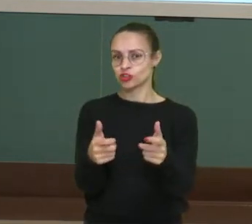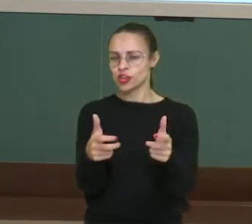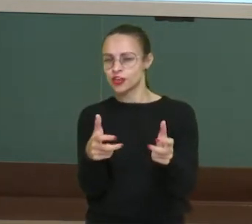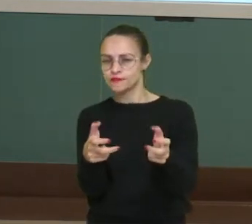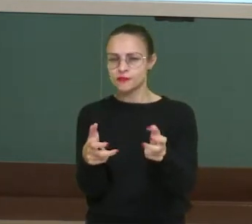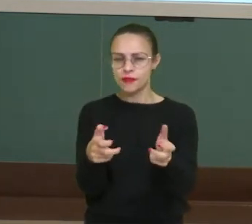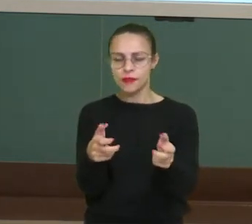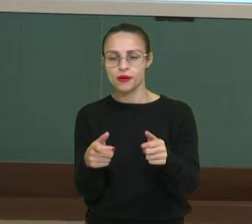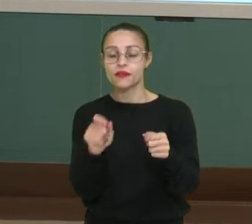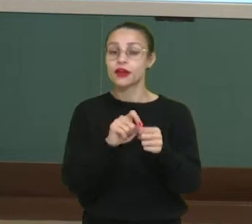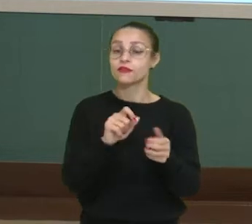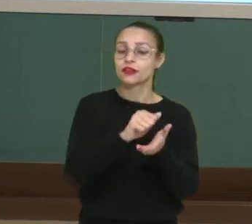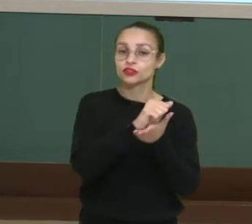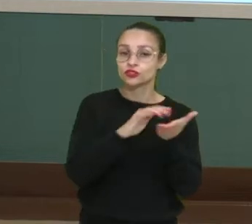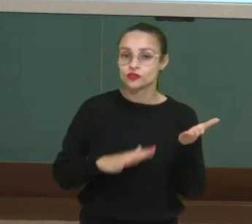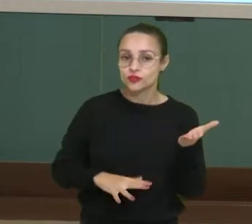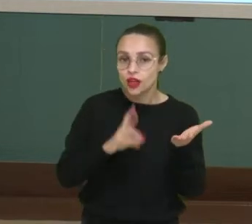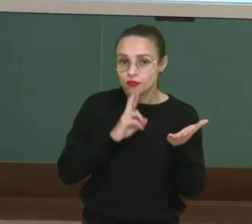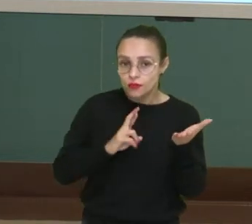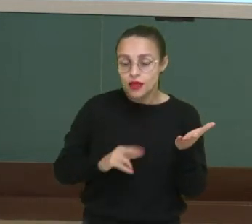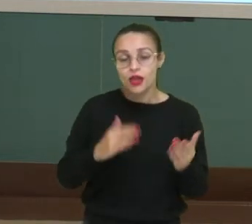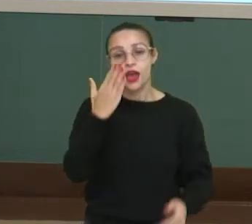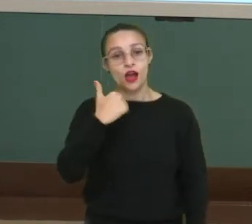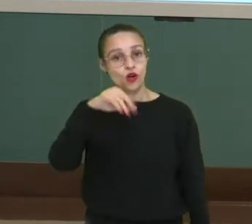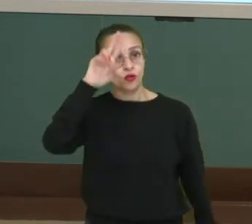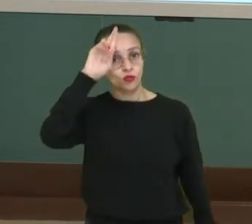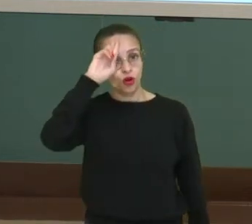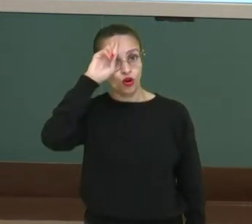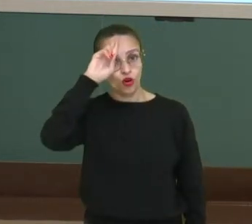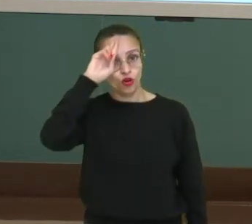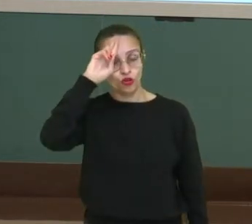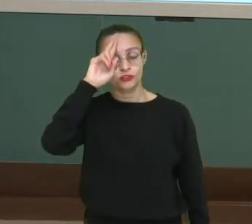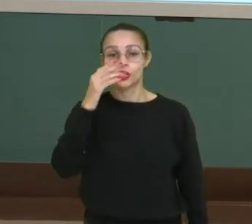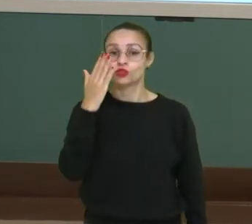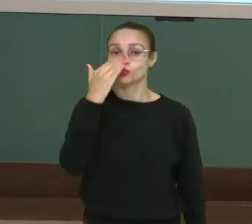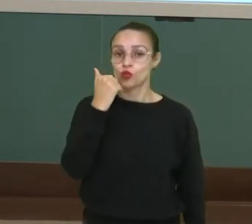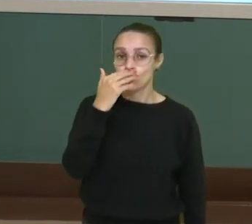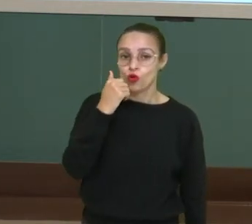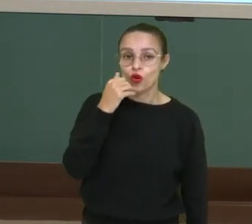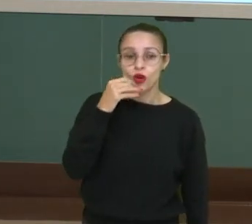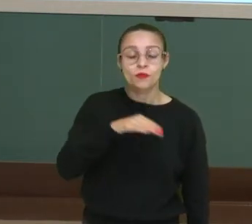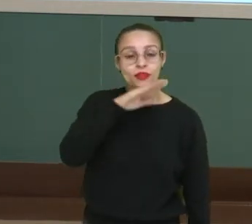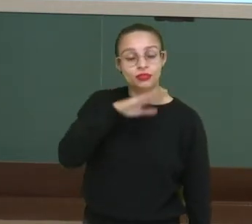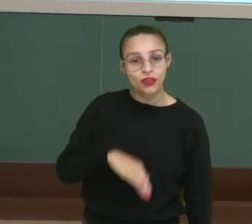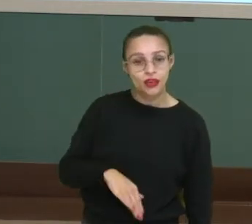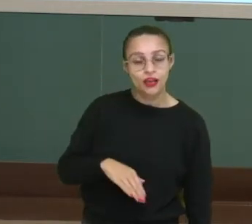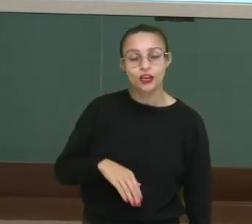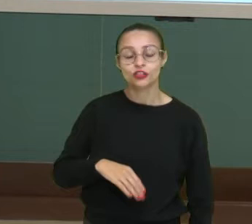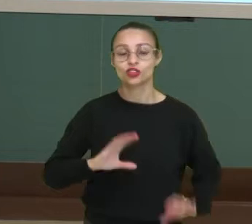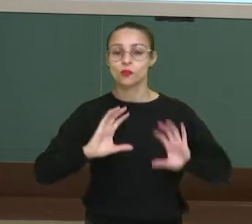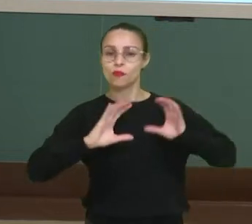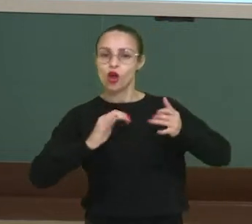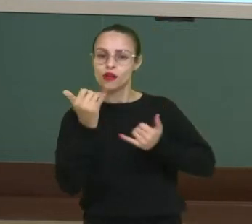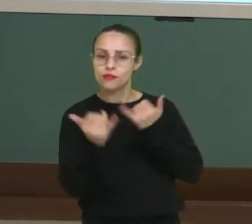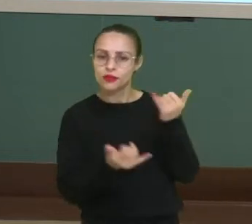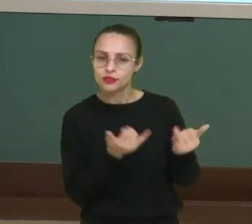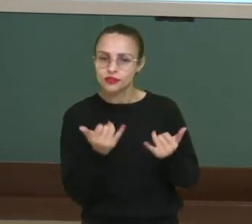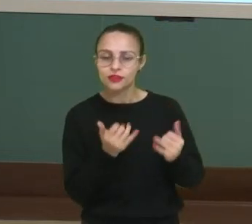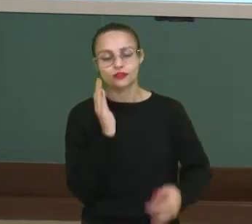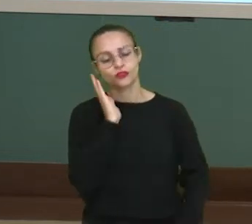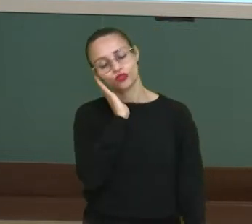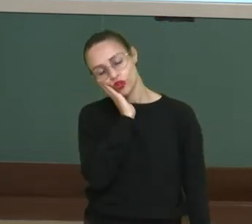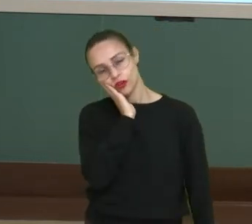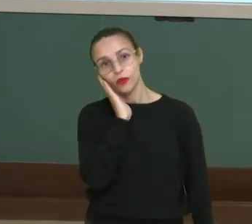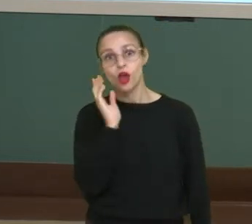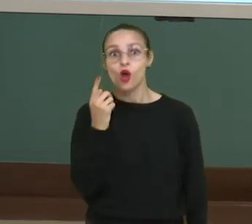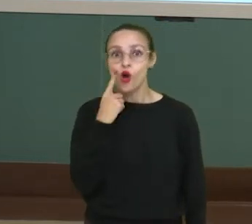faz a lição, almoça, lancha, chuta uma bola, dorme.